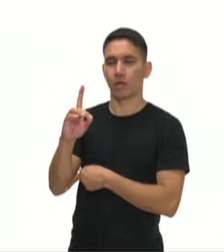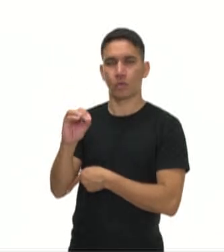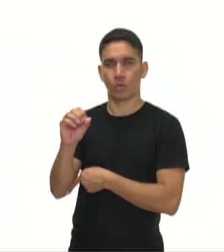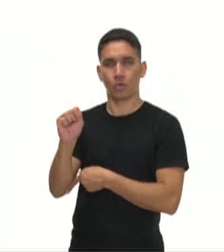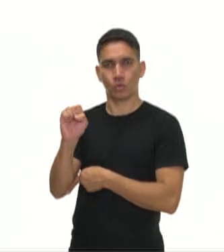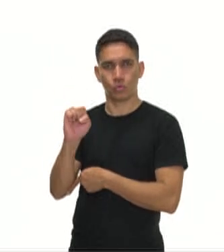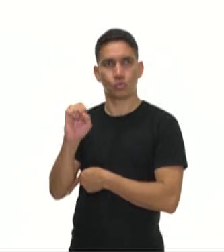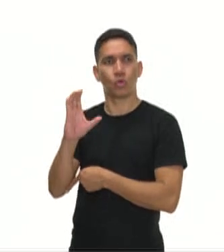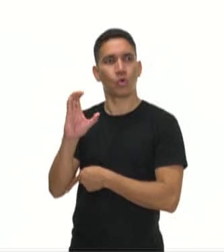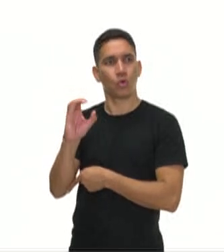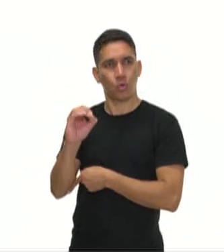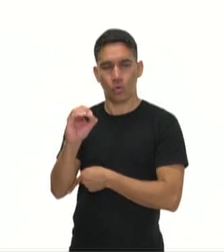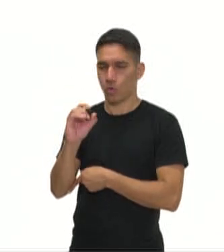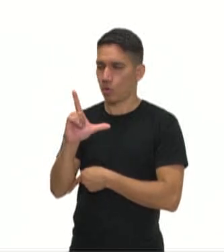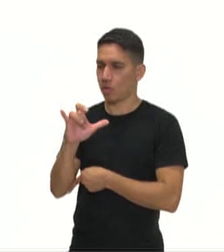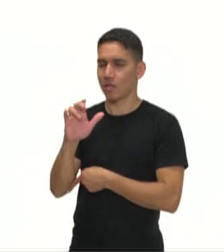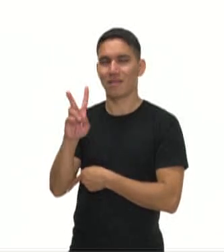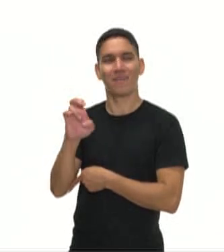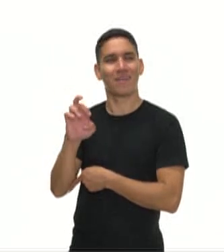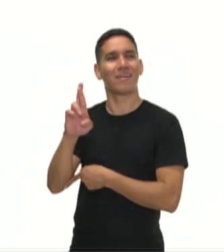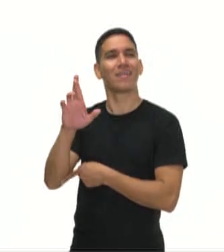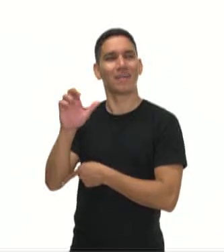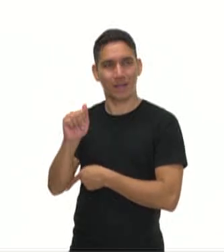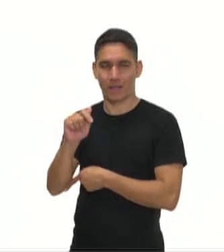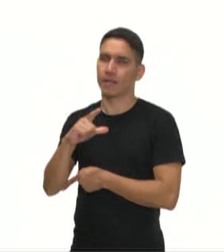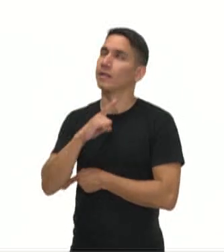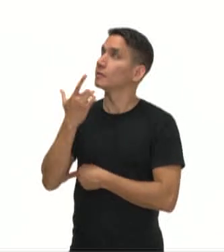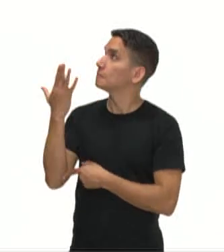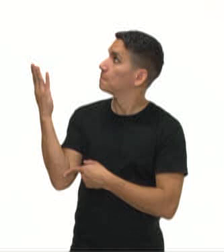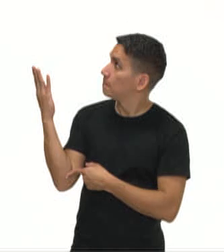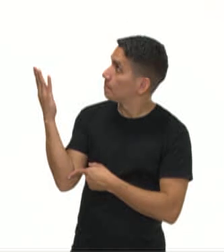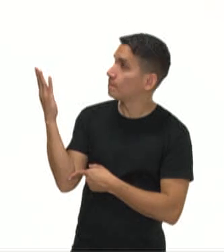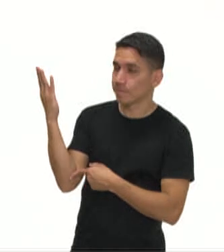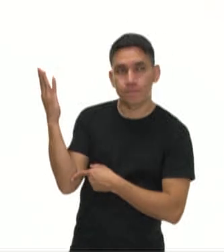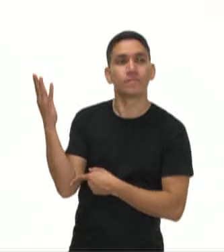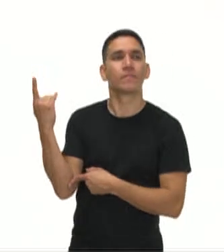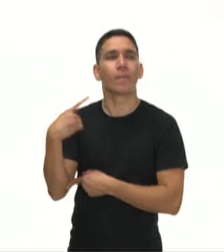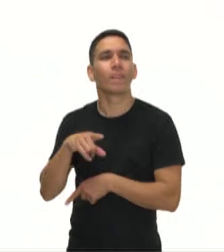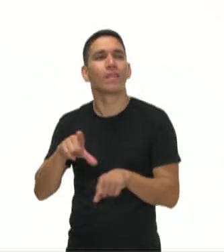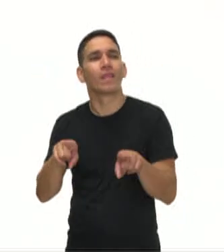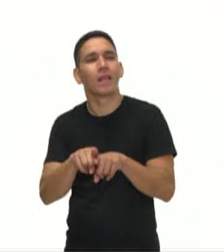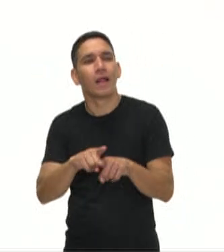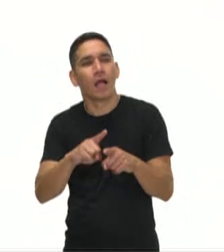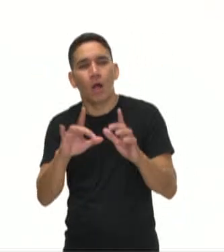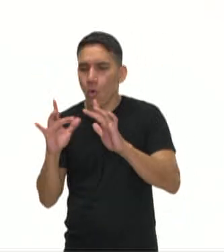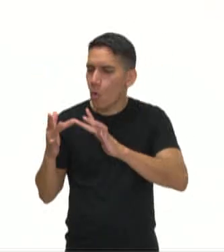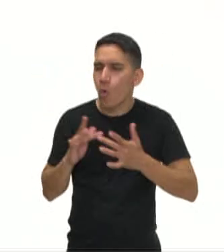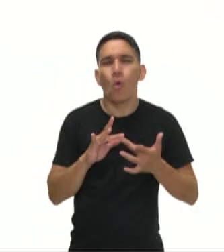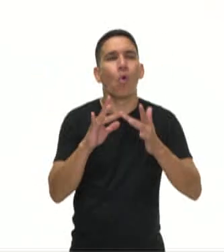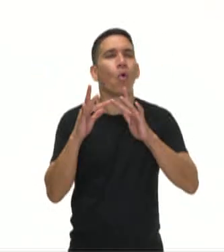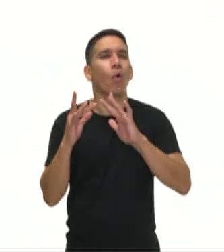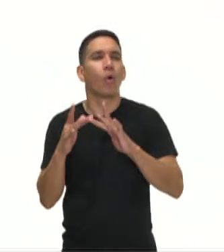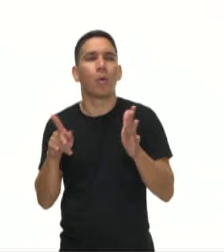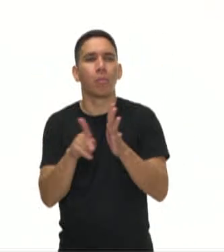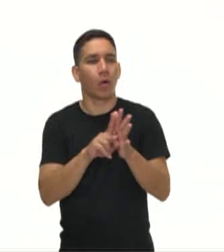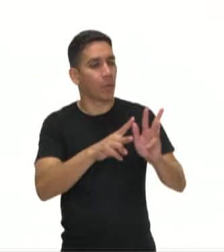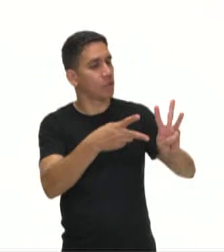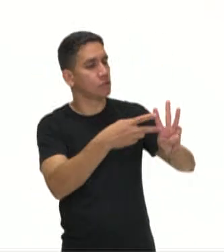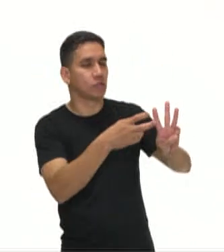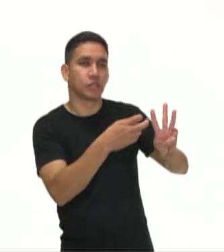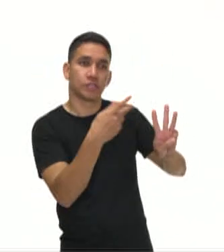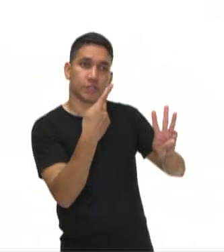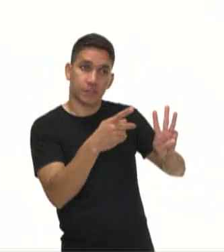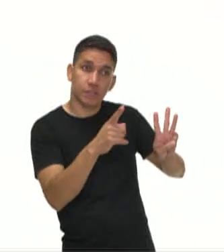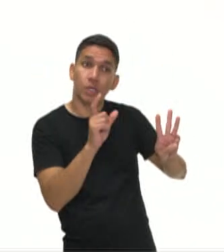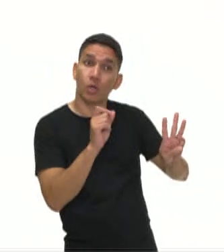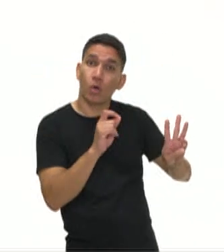contato também interétnico, né, e principalmente o contato dos povos indígenas, né,